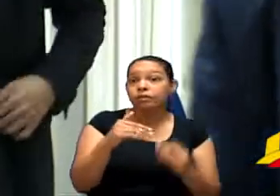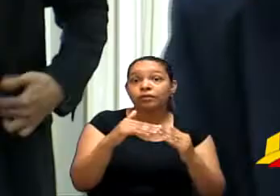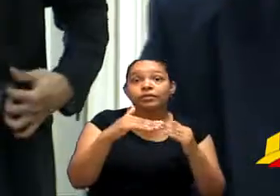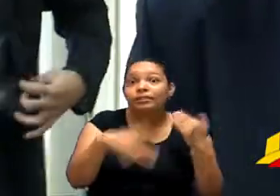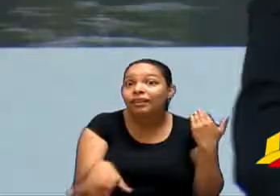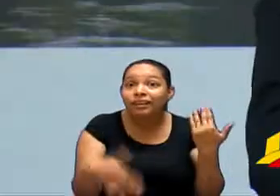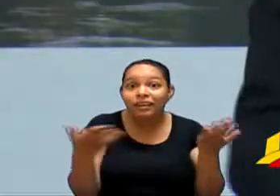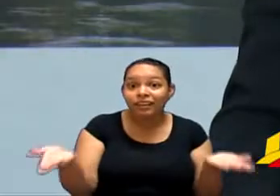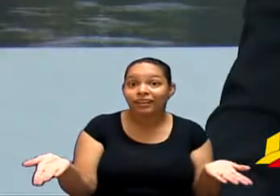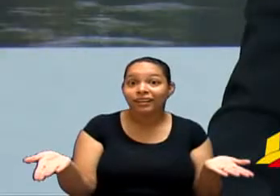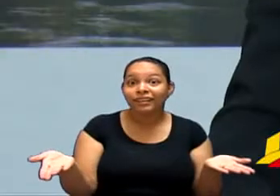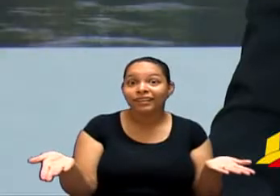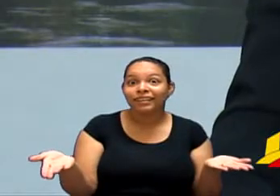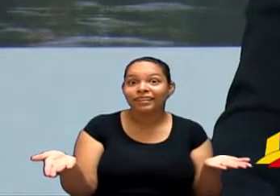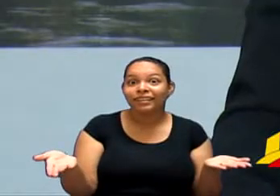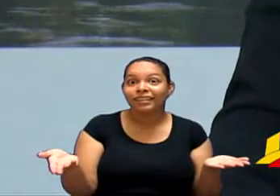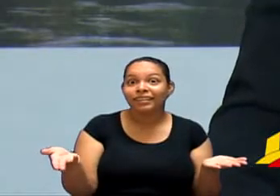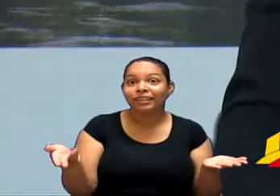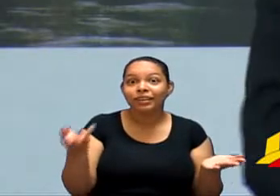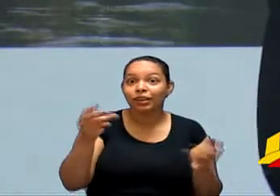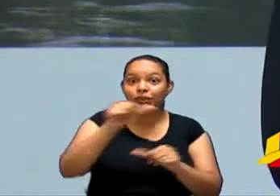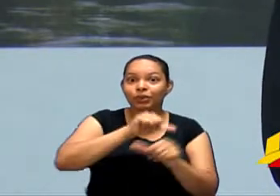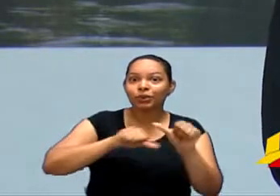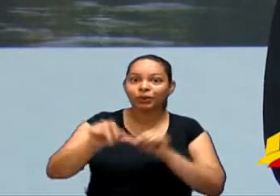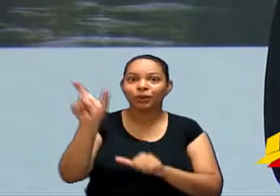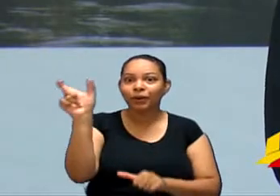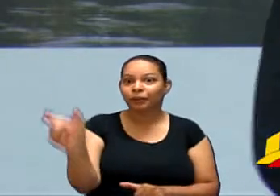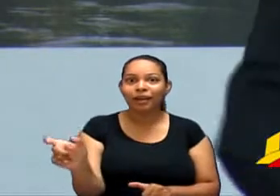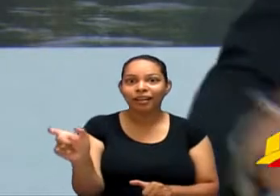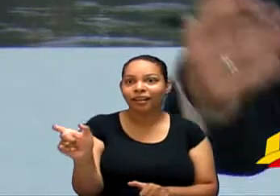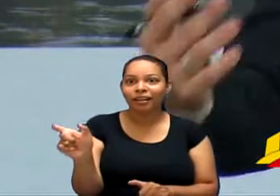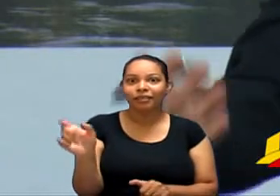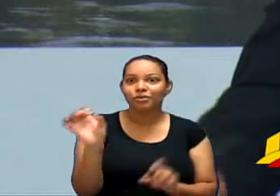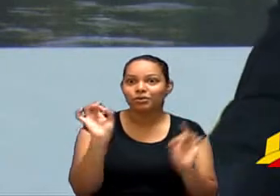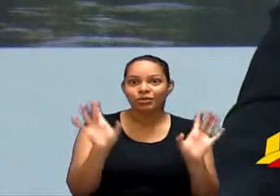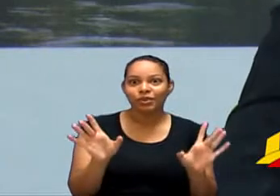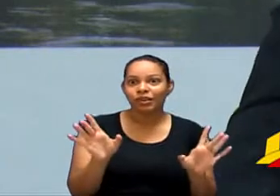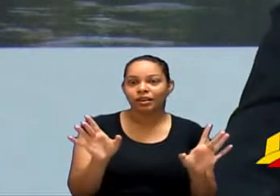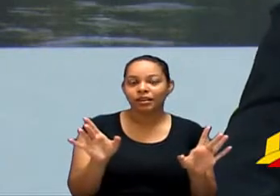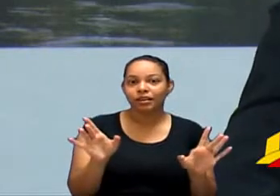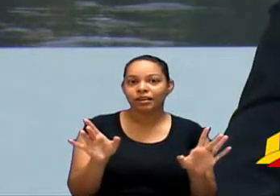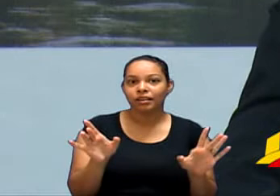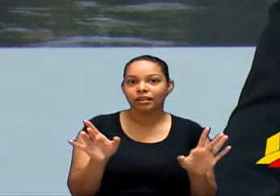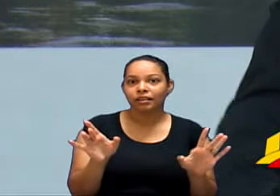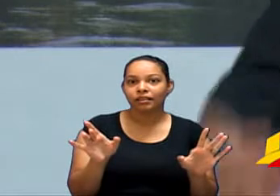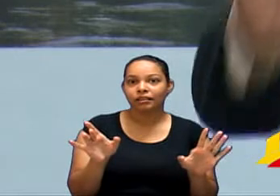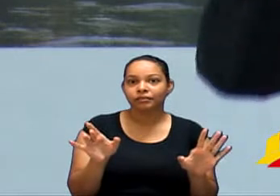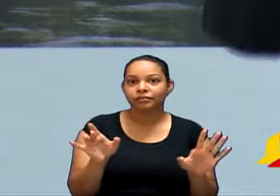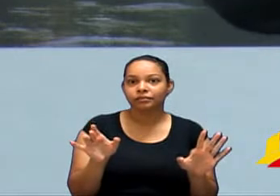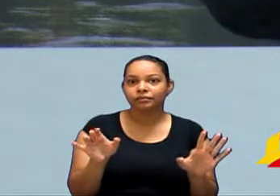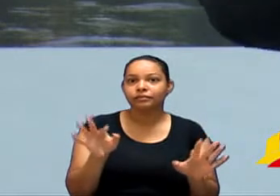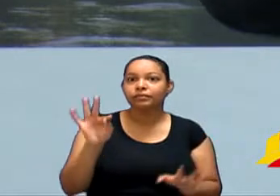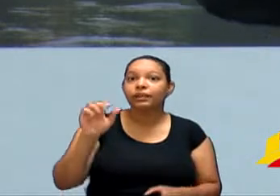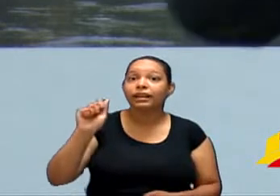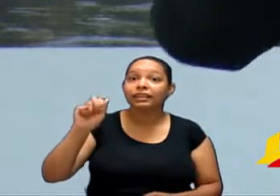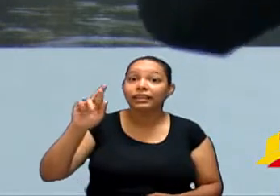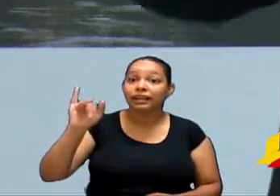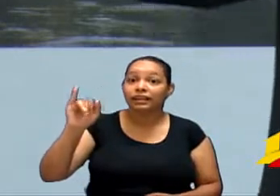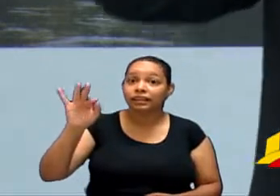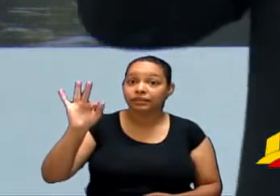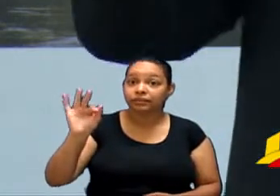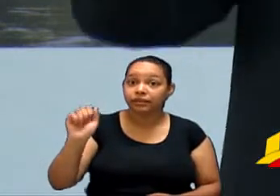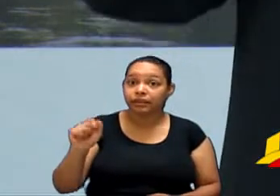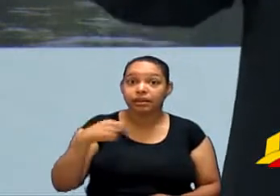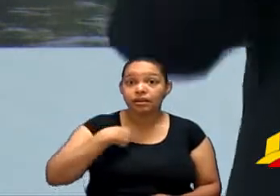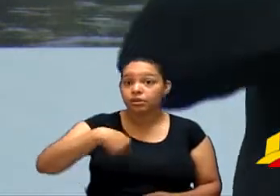ele só muda a palavra agora eu não tô mexendo na tarifa tô mexendo na conta da água a tarifa se eu